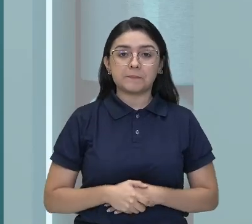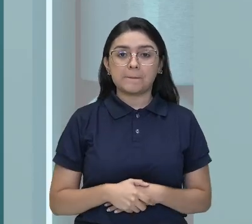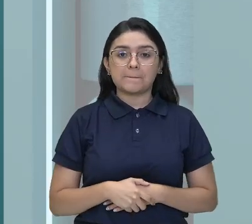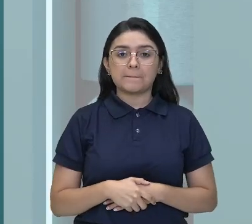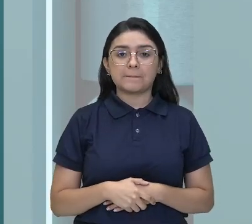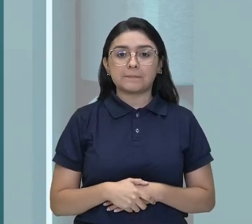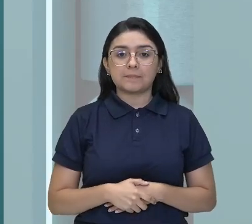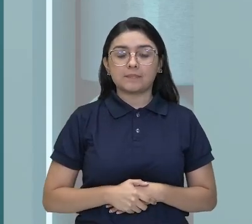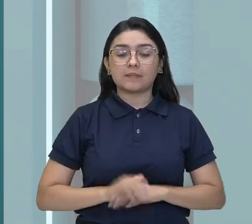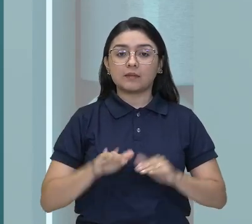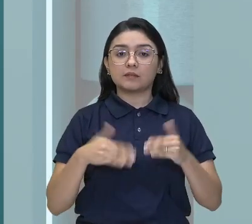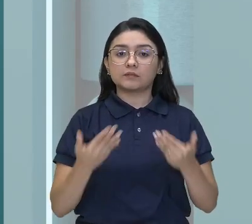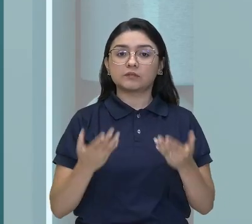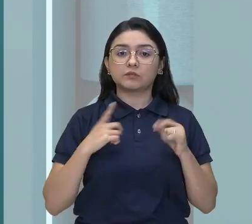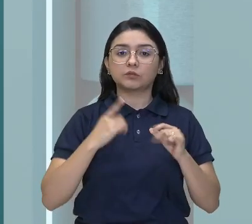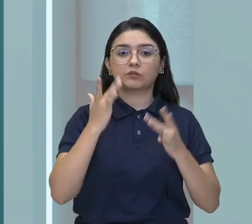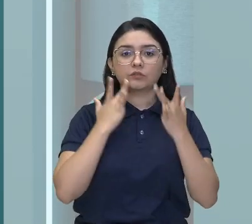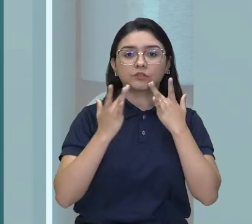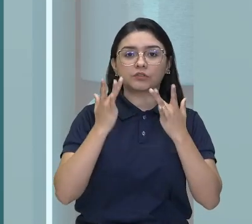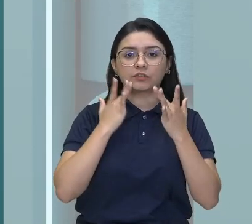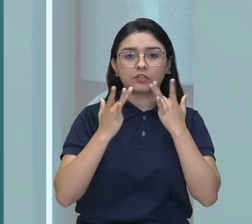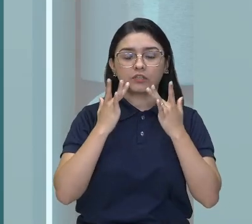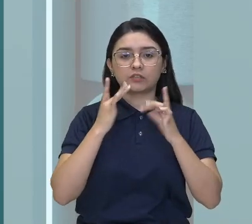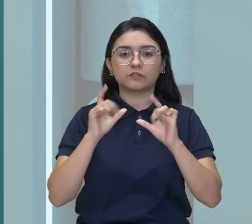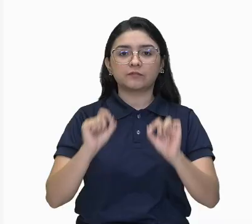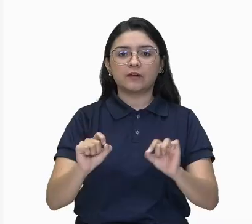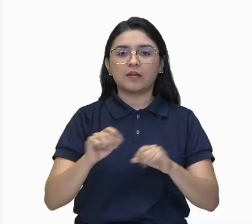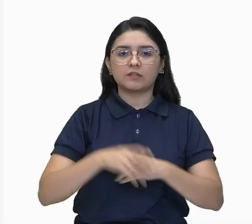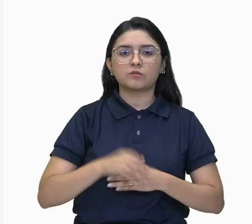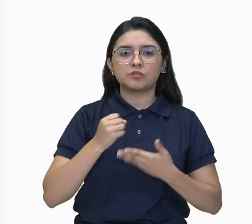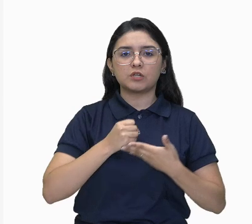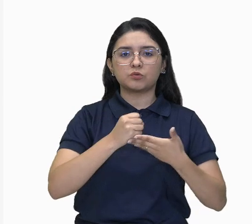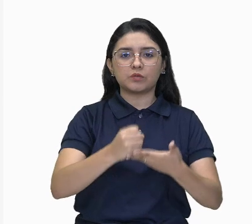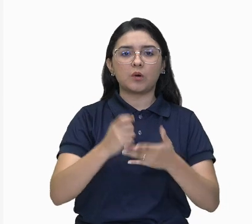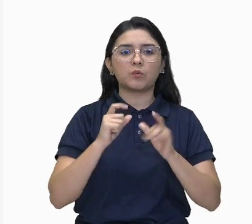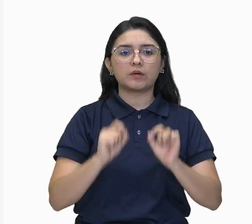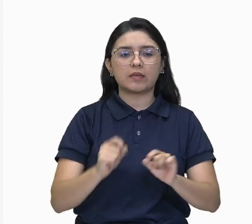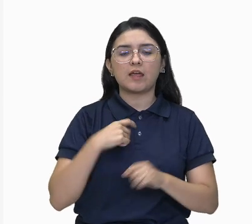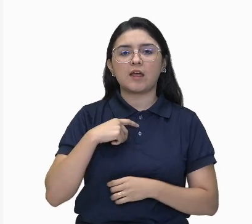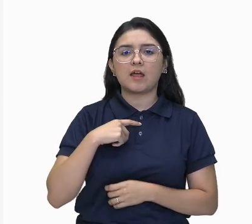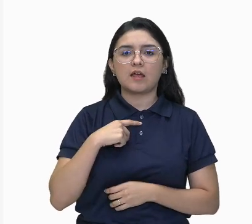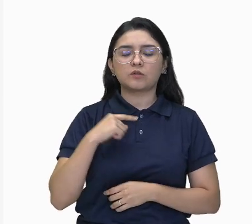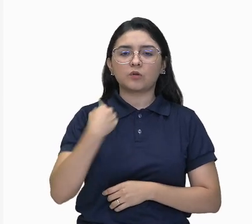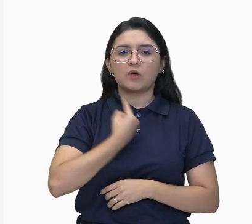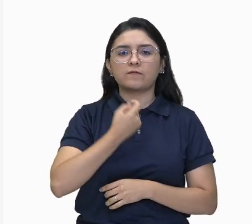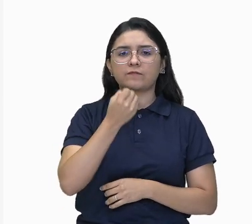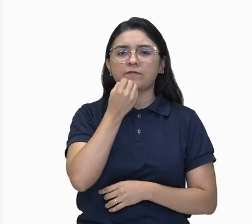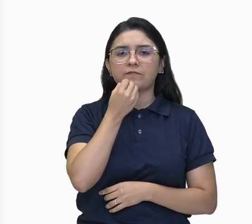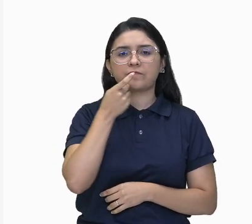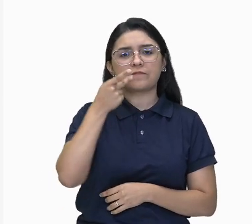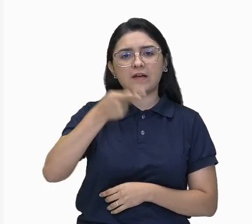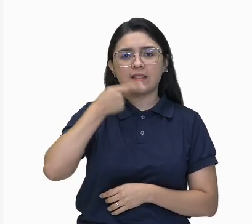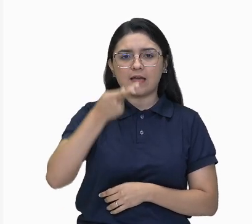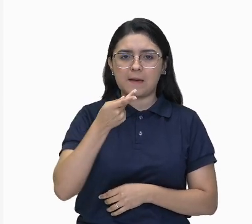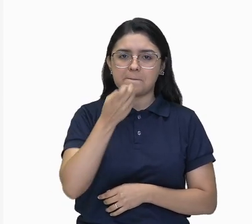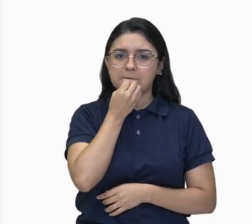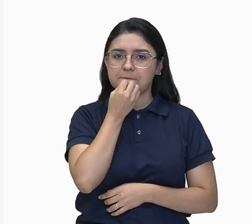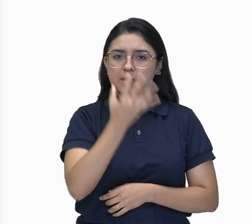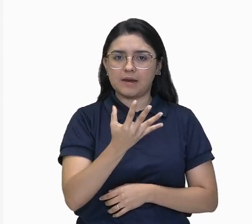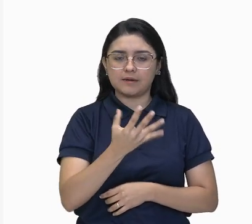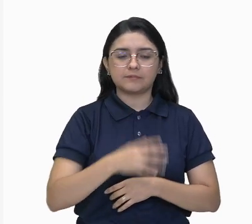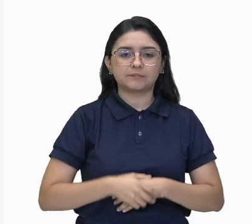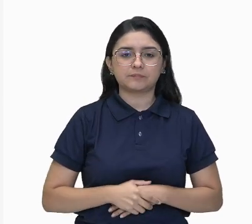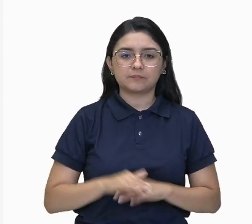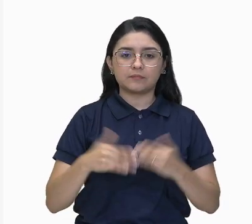teatro também ele vai trabalhar muito a questão da dicção, o falar, como falar. No teatro, os atores